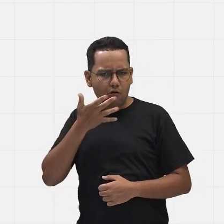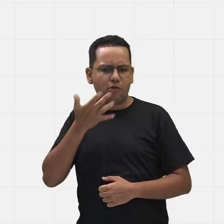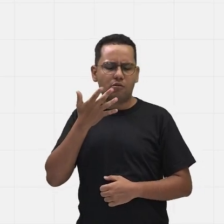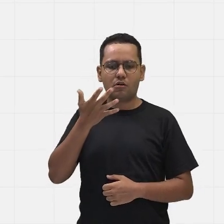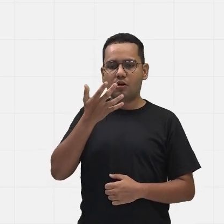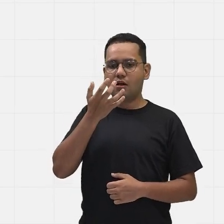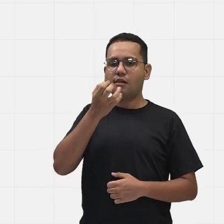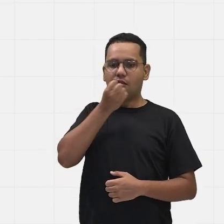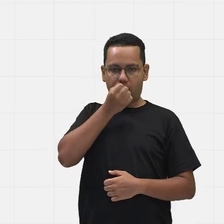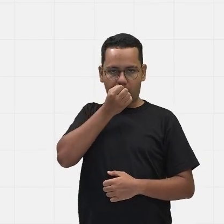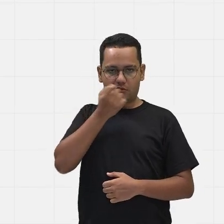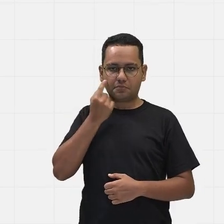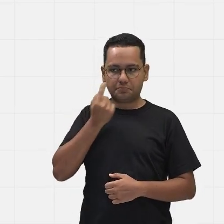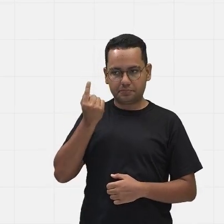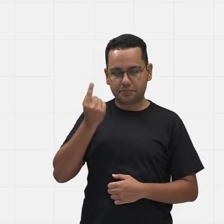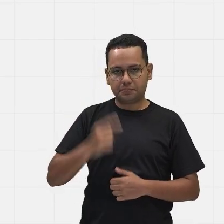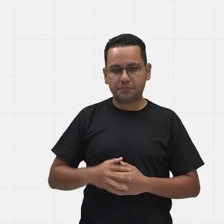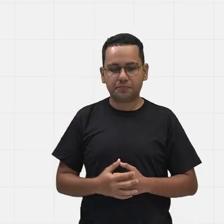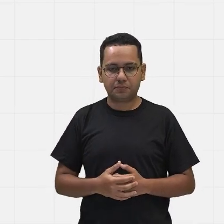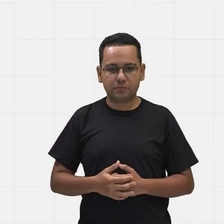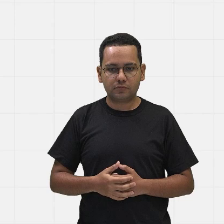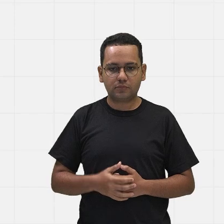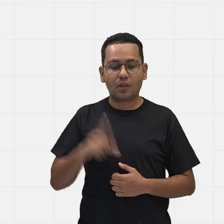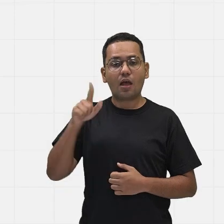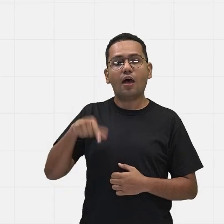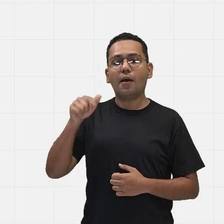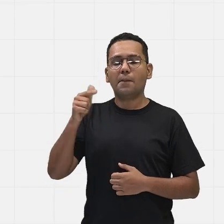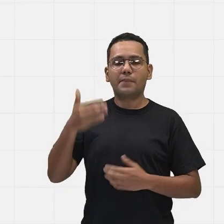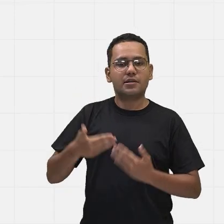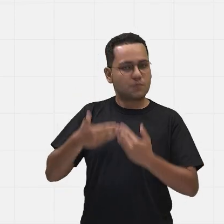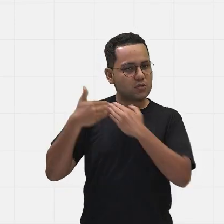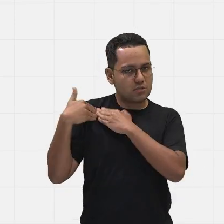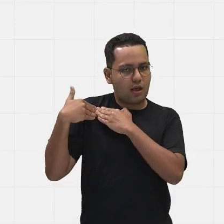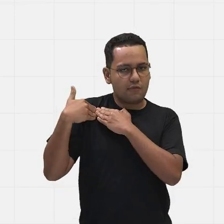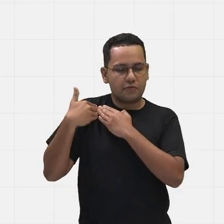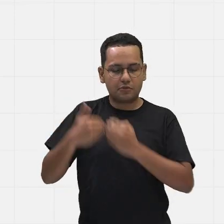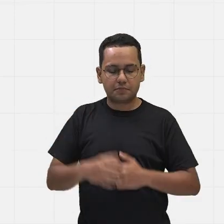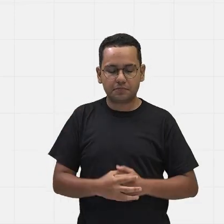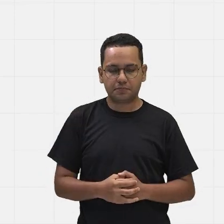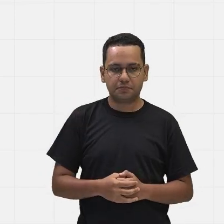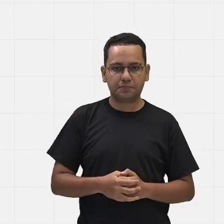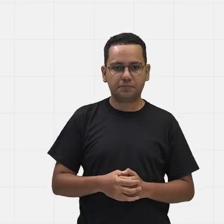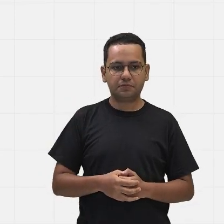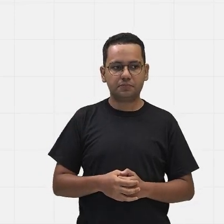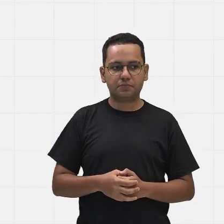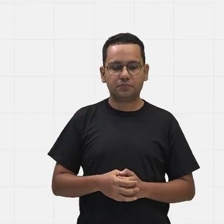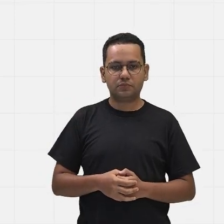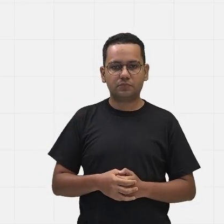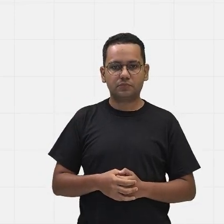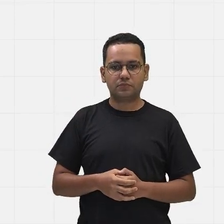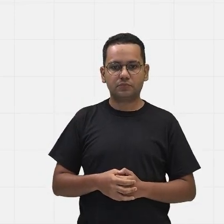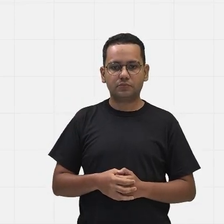laranja. Todos esses logins, eles são moderadores. Moderadores são aquelas pessoas que têm uma função dentro do canal.